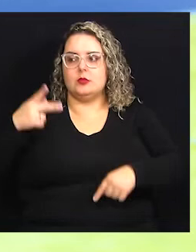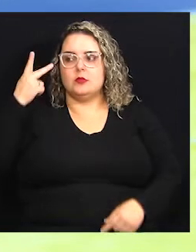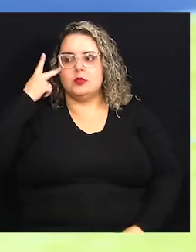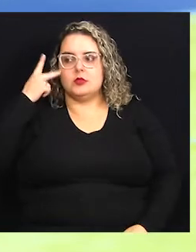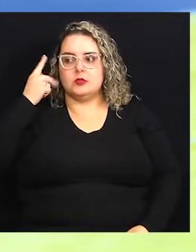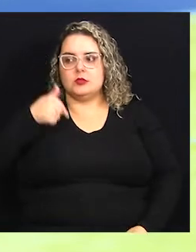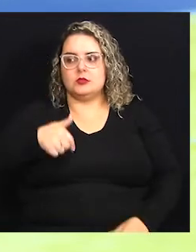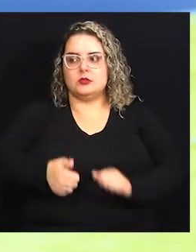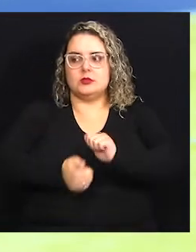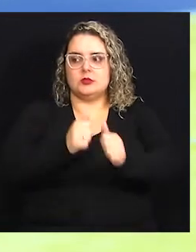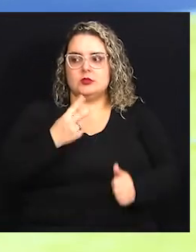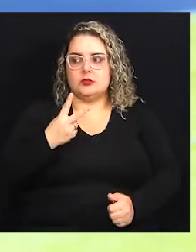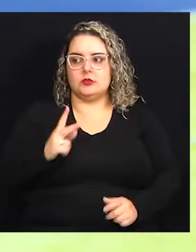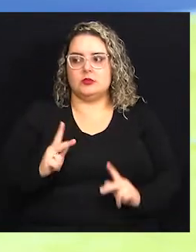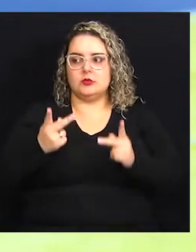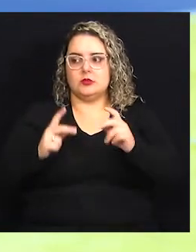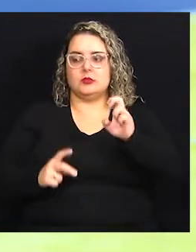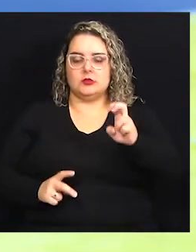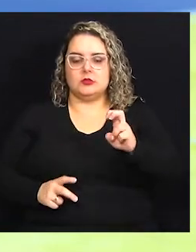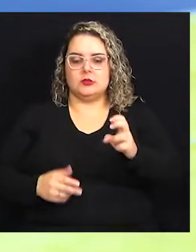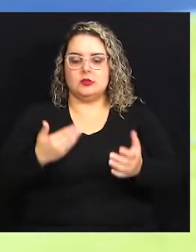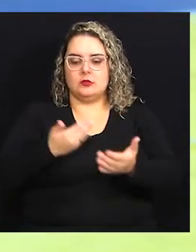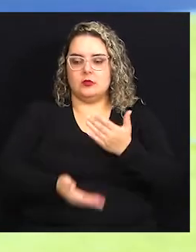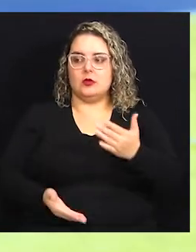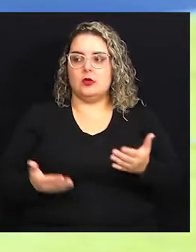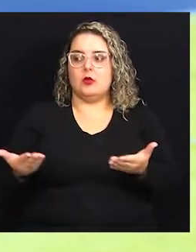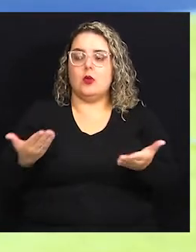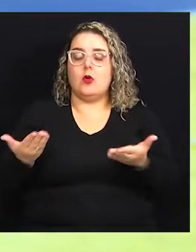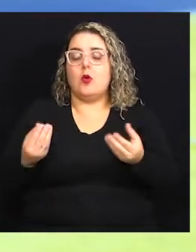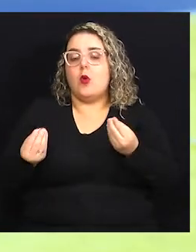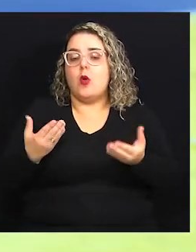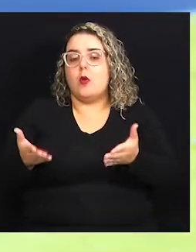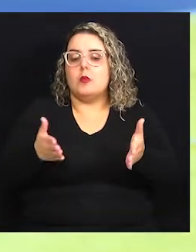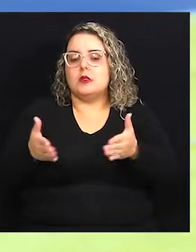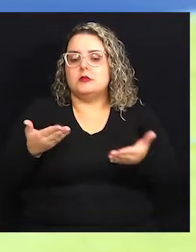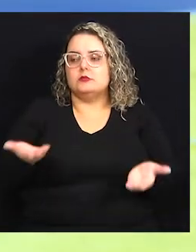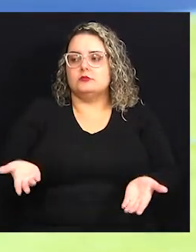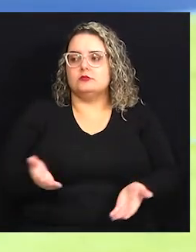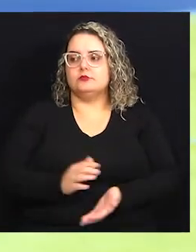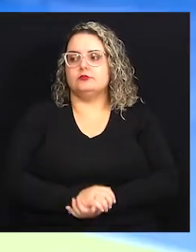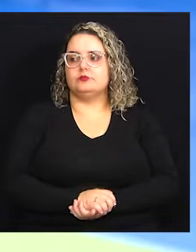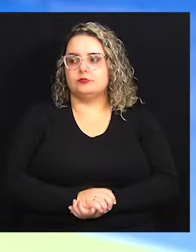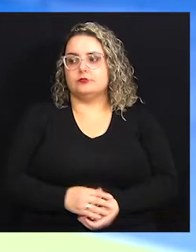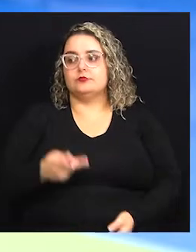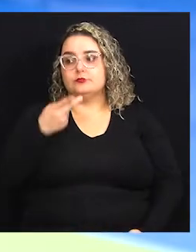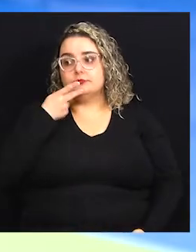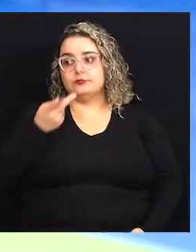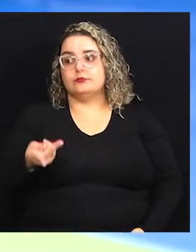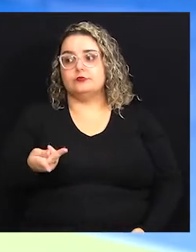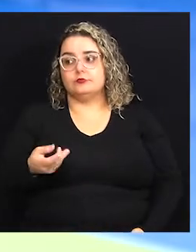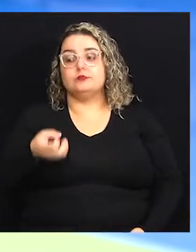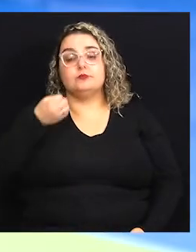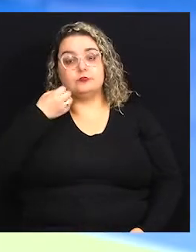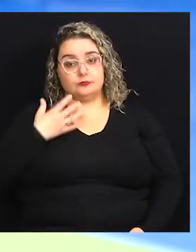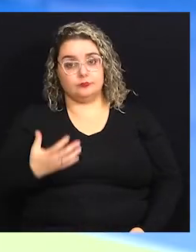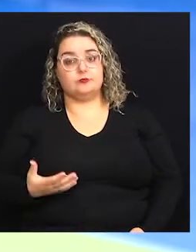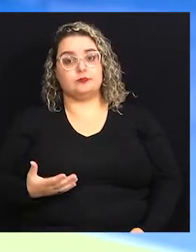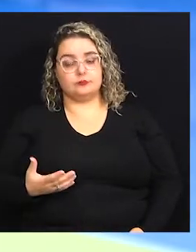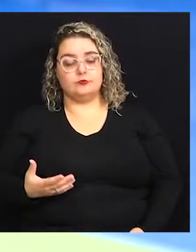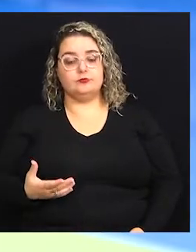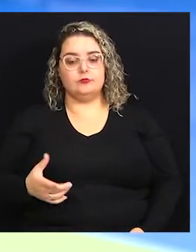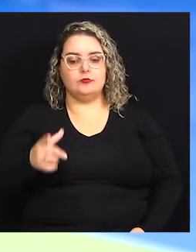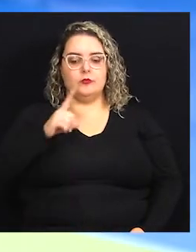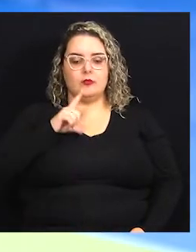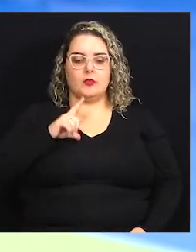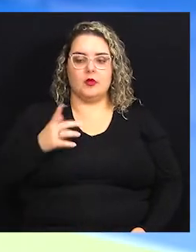Paulista em 7 jogos, 2 vitórias, 5 derrotas. Como foi esse período para vocês? Olha, eu vou falar para você, foi muito bom, porque a